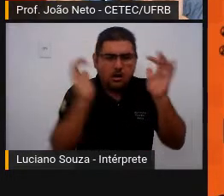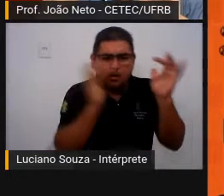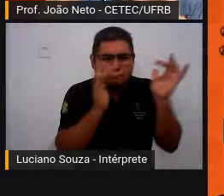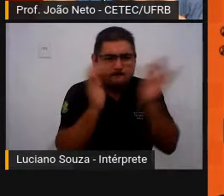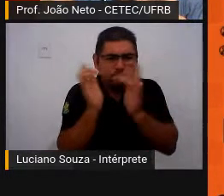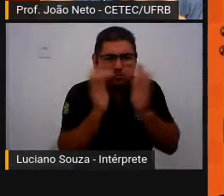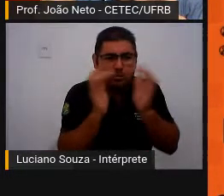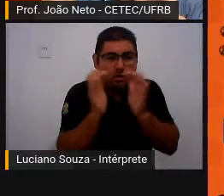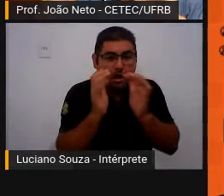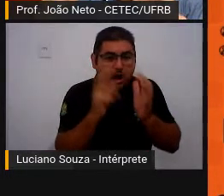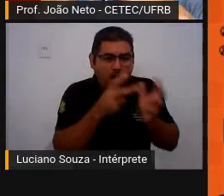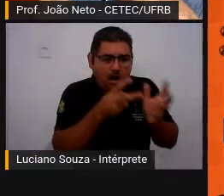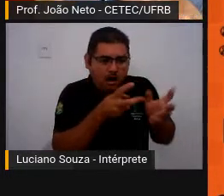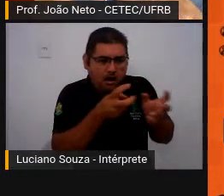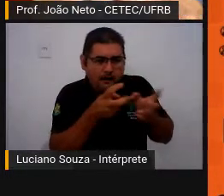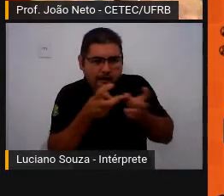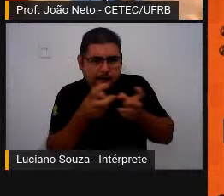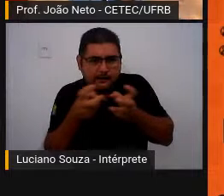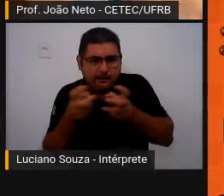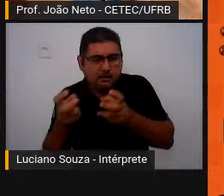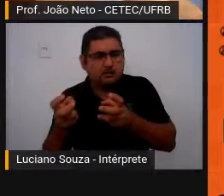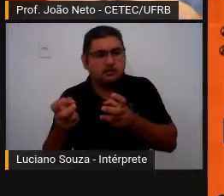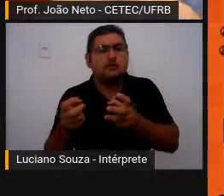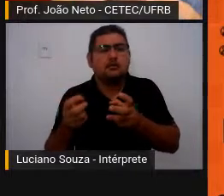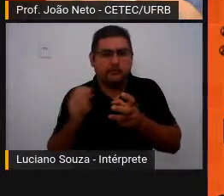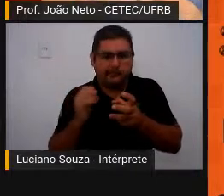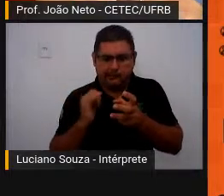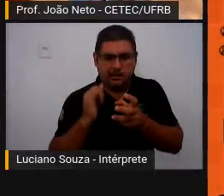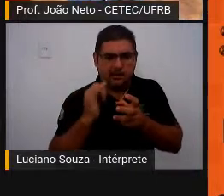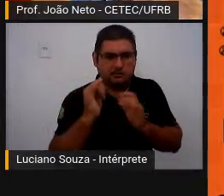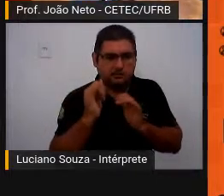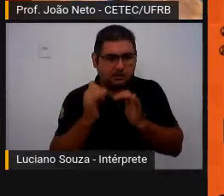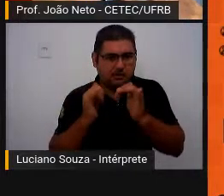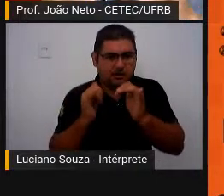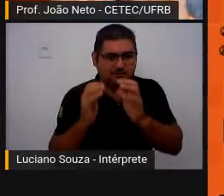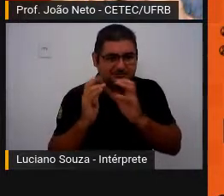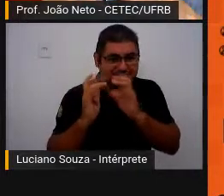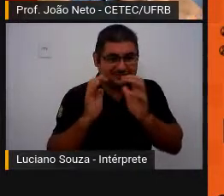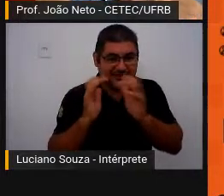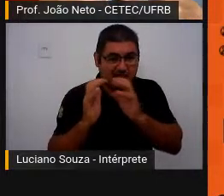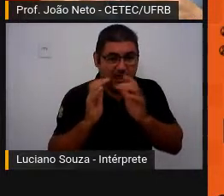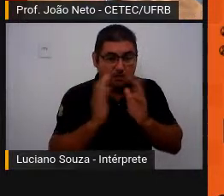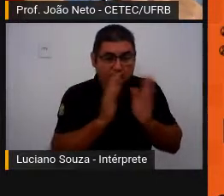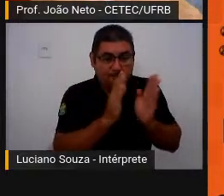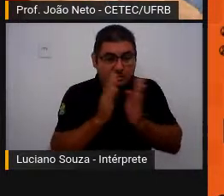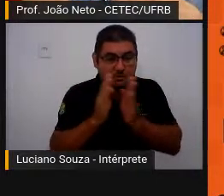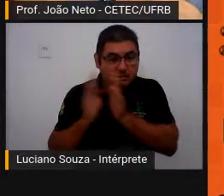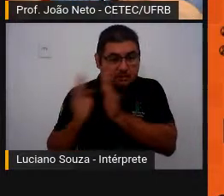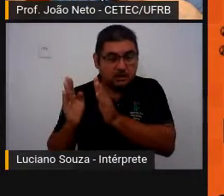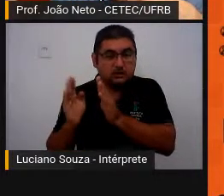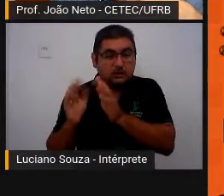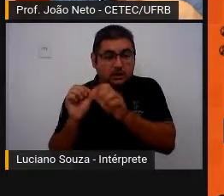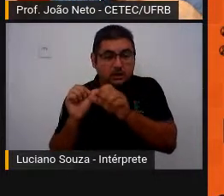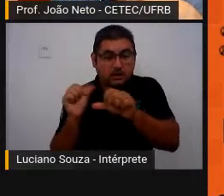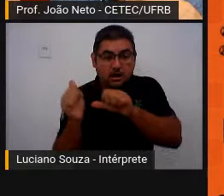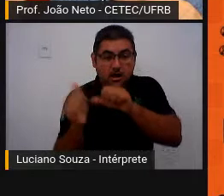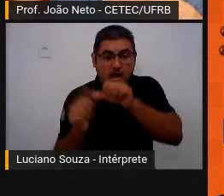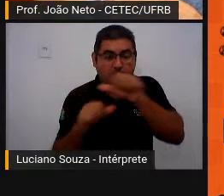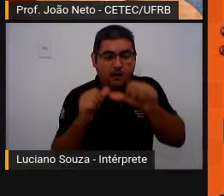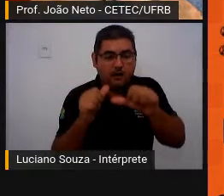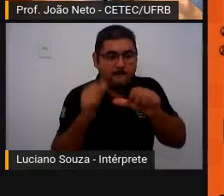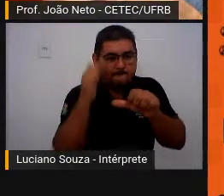e com esses padrões elétricos do cérebro é esses padrões são traduzidos em